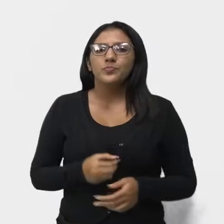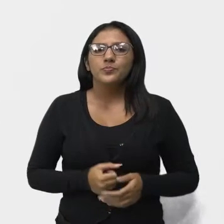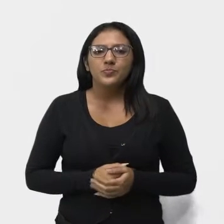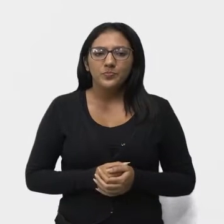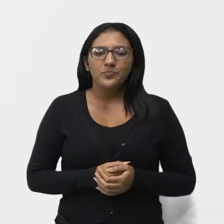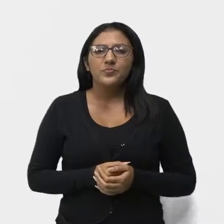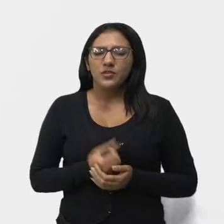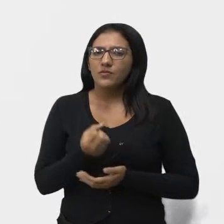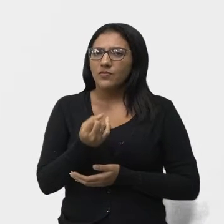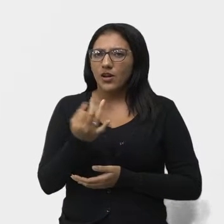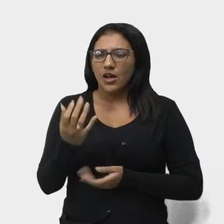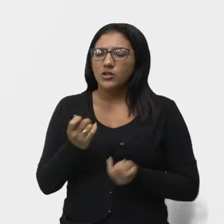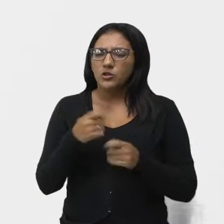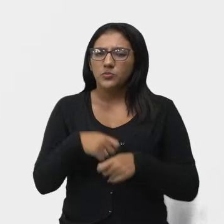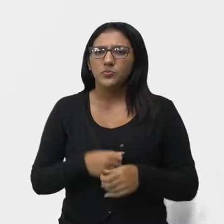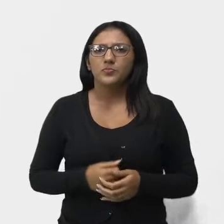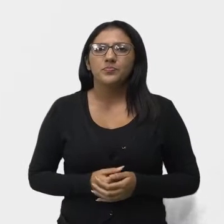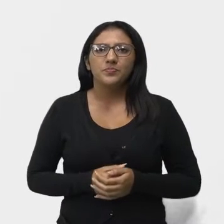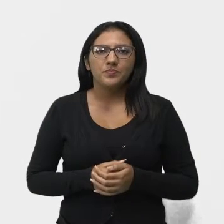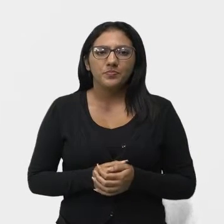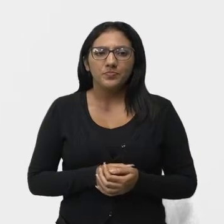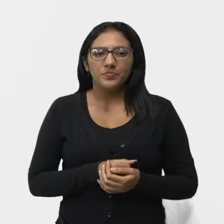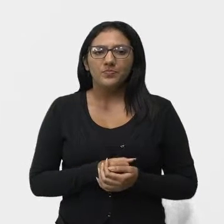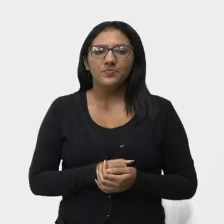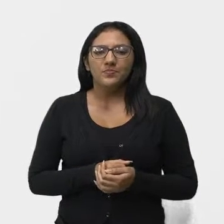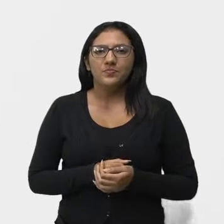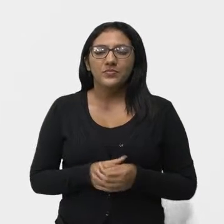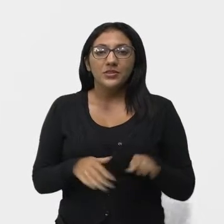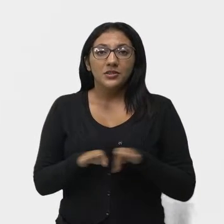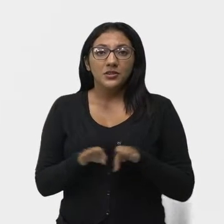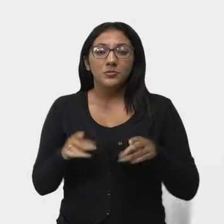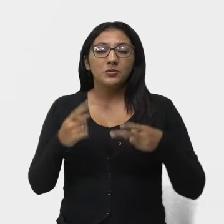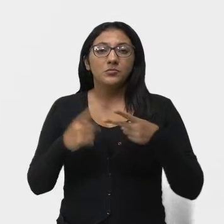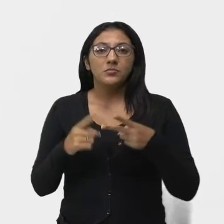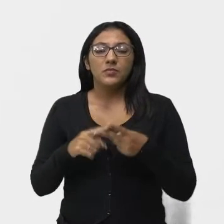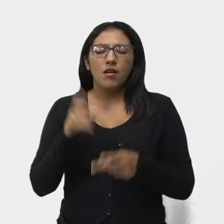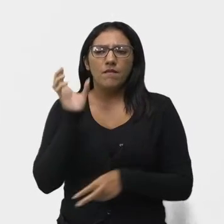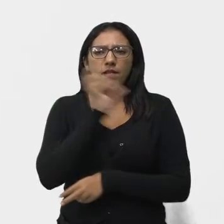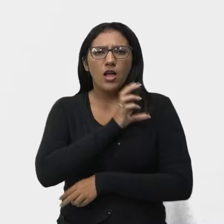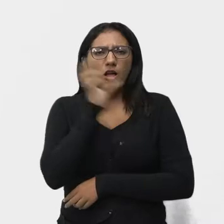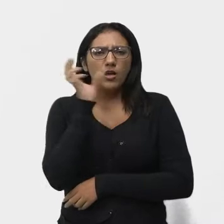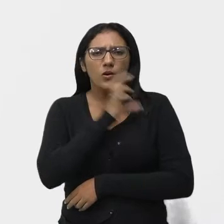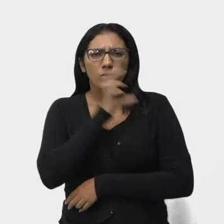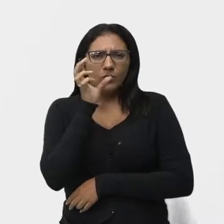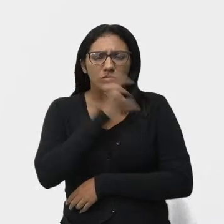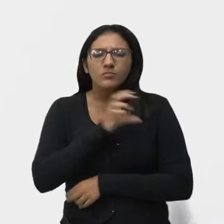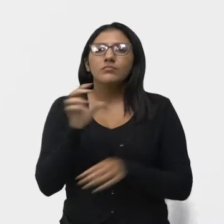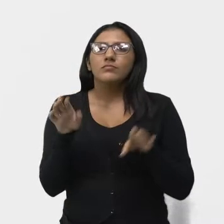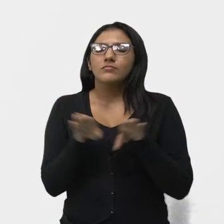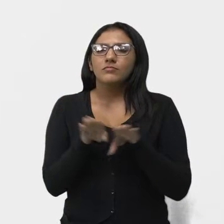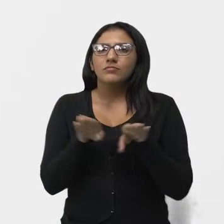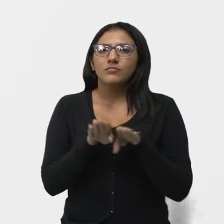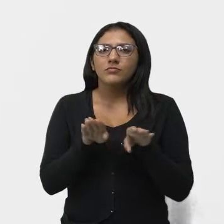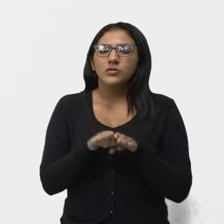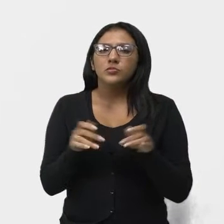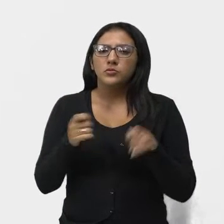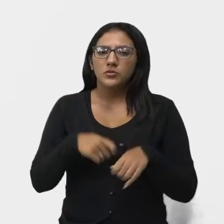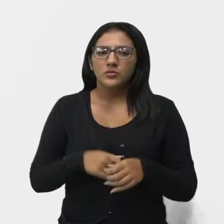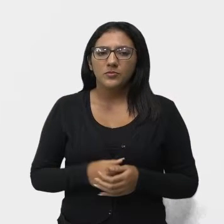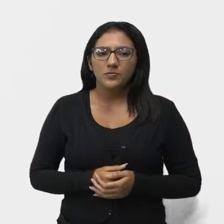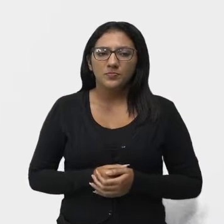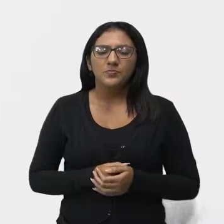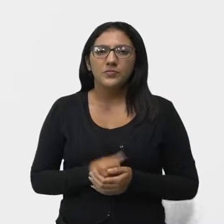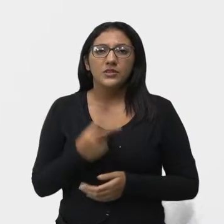várias medidas aí. Nós temos aí a velocidade também como exemplo de grandeza, né? A